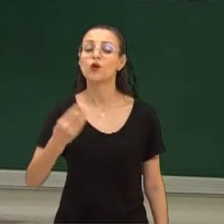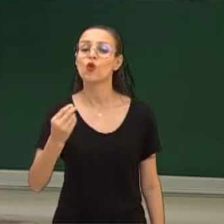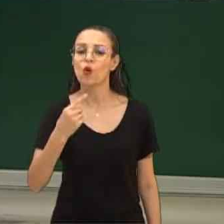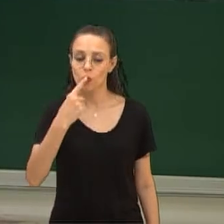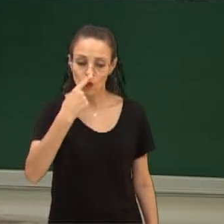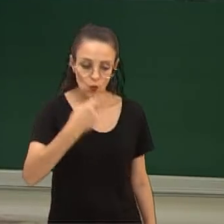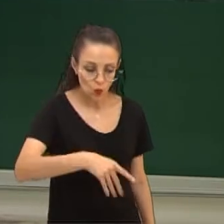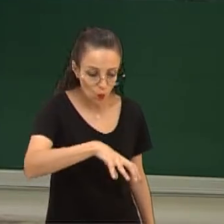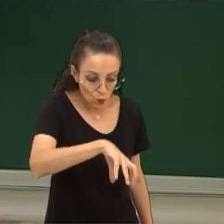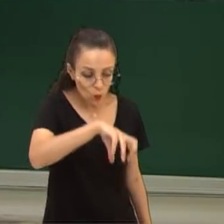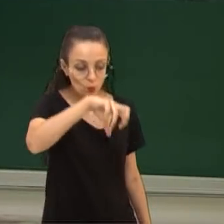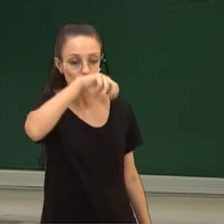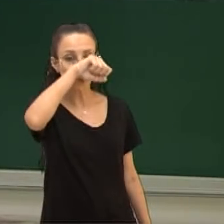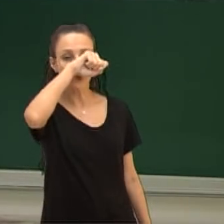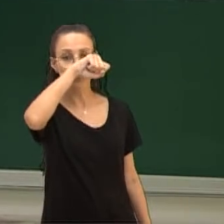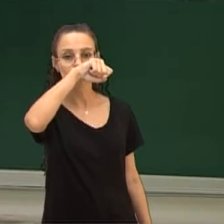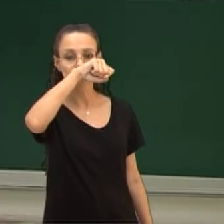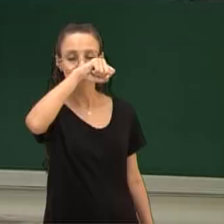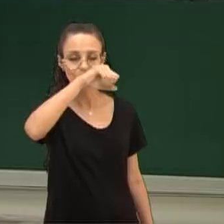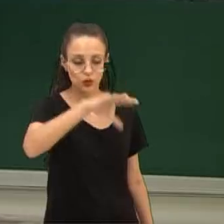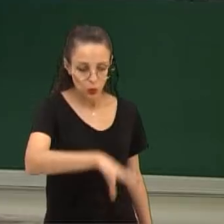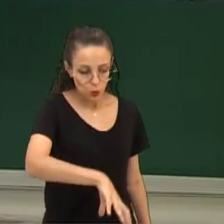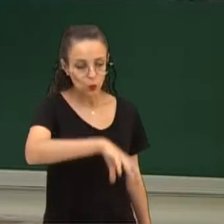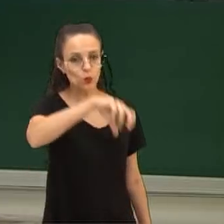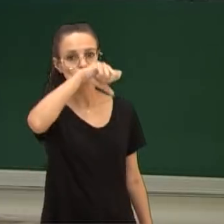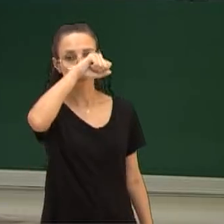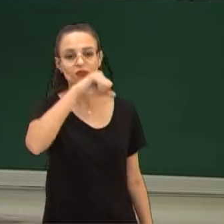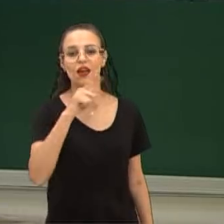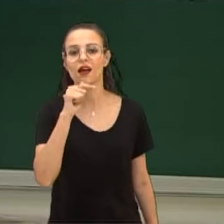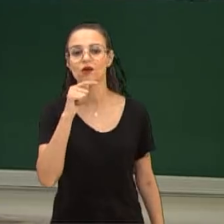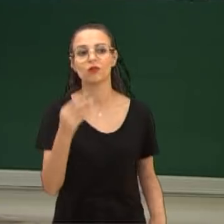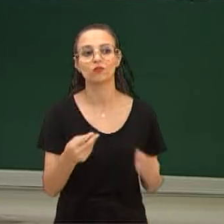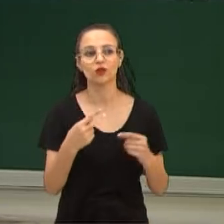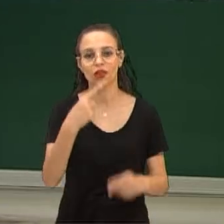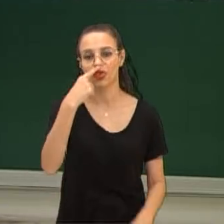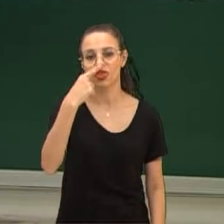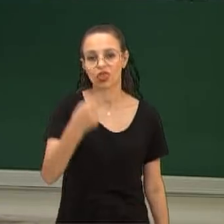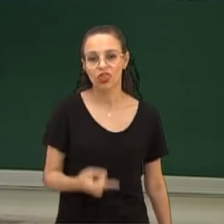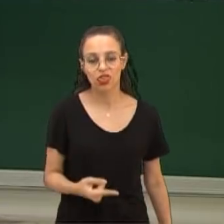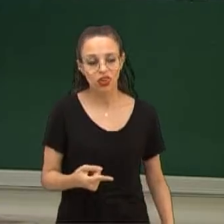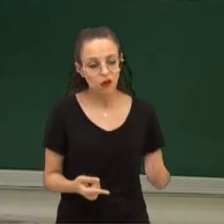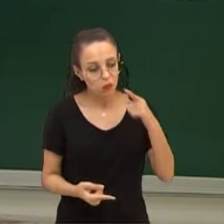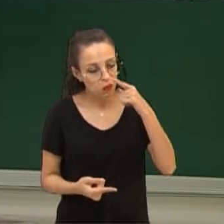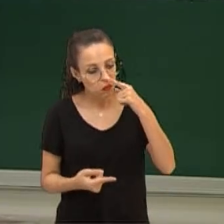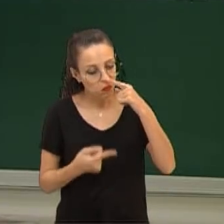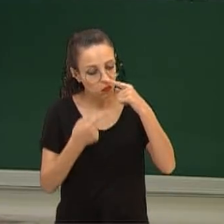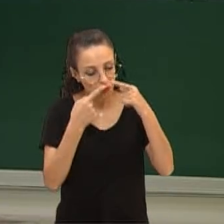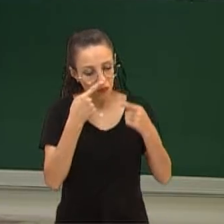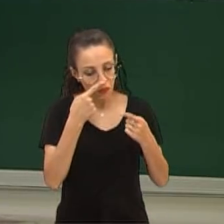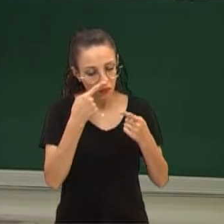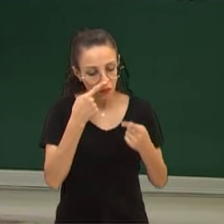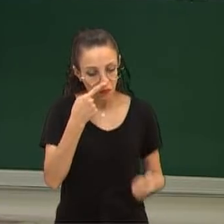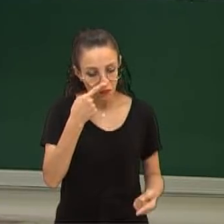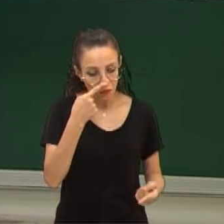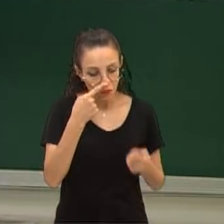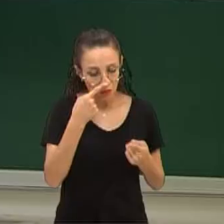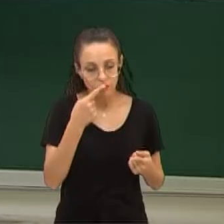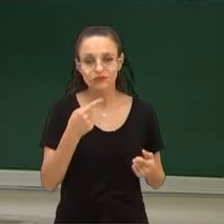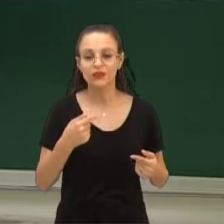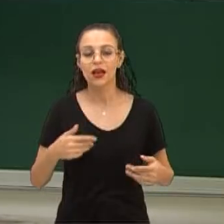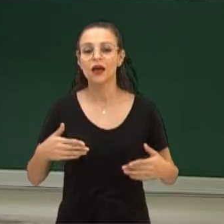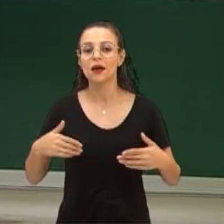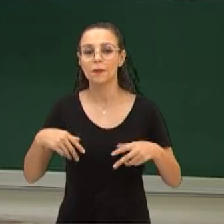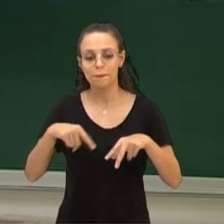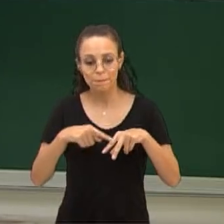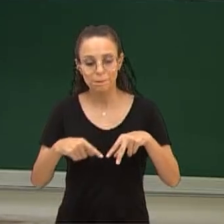dificuldade de pegar a água, de se banhar, né? Porque a tromba dele era muito curta e as pernas muito longas. Como é que ele